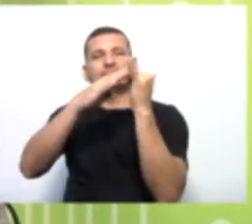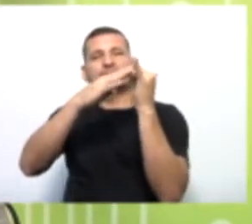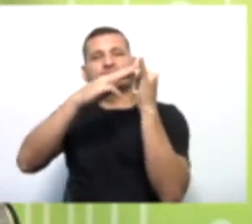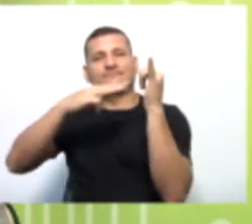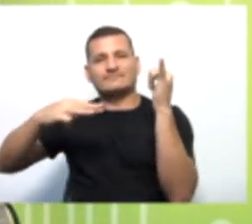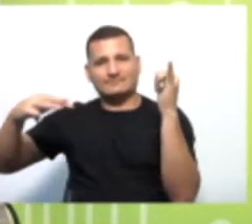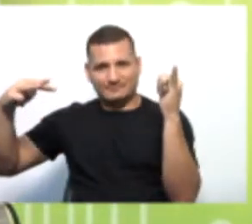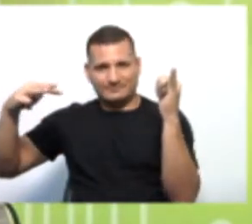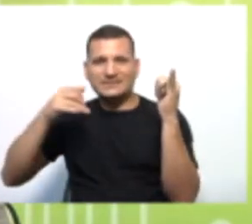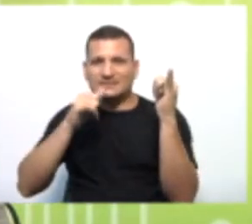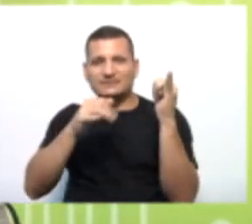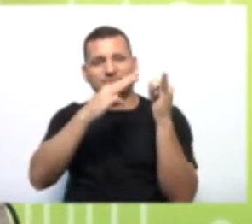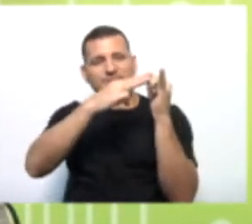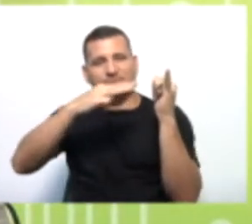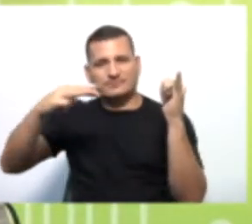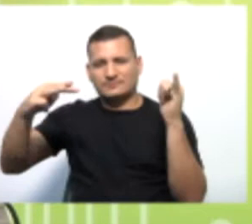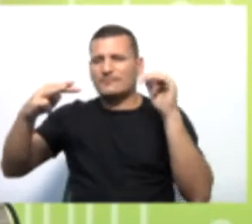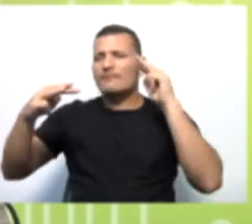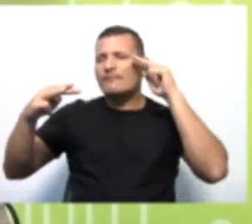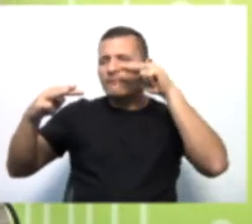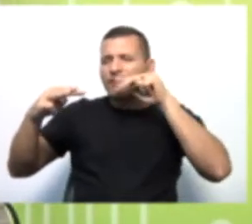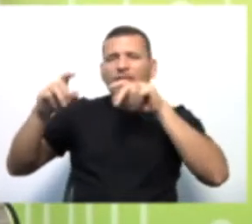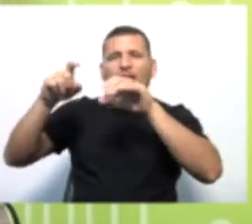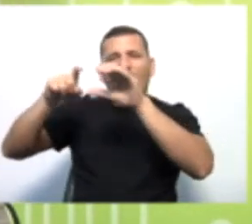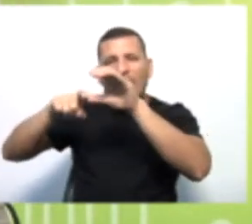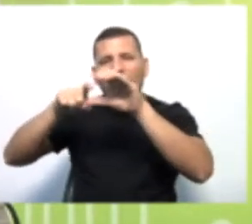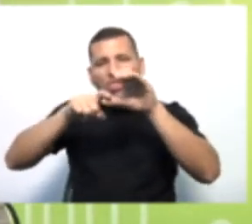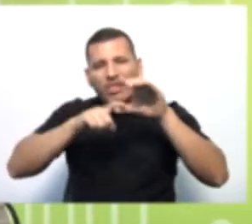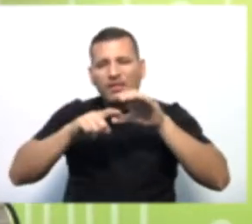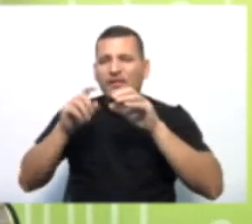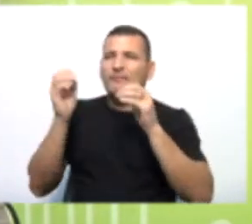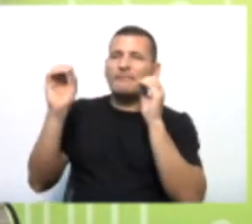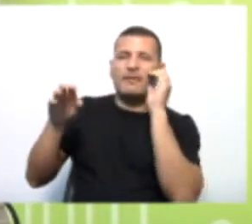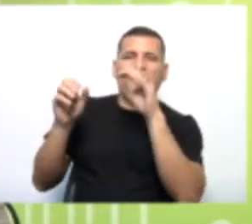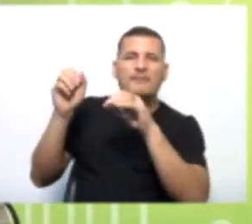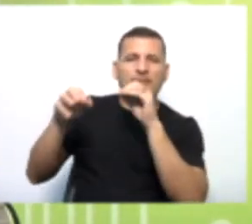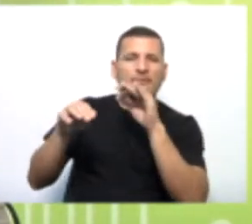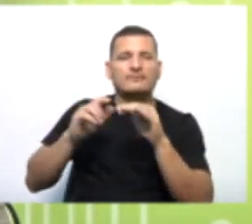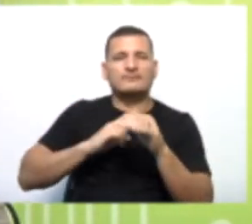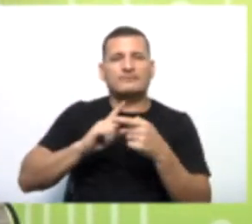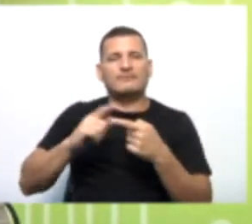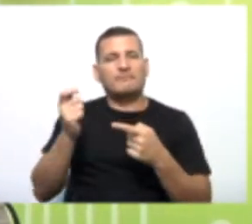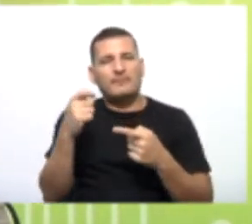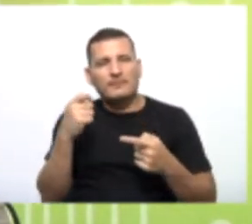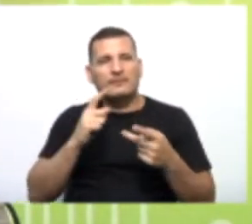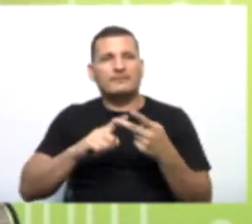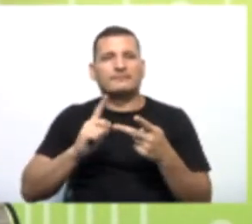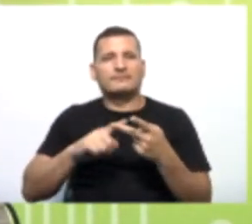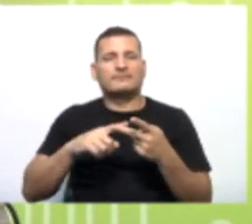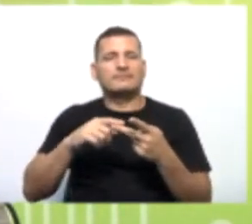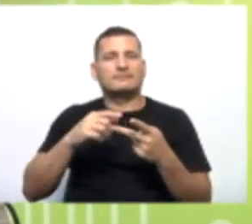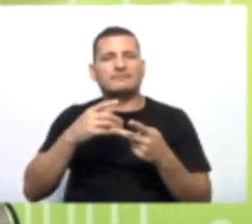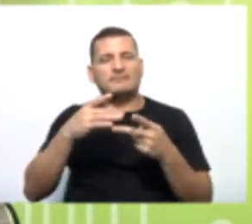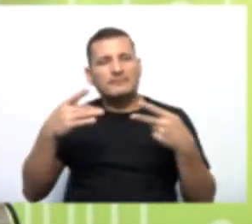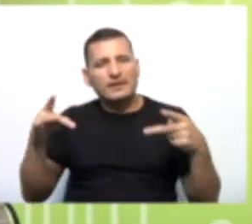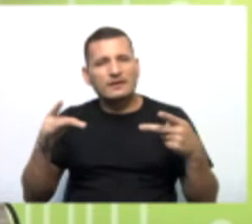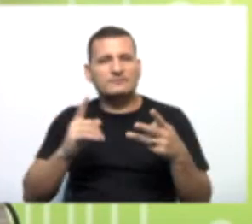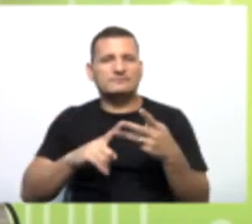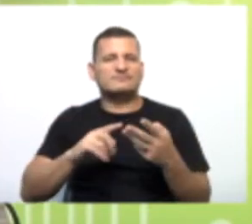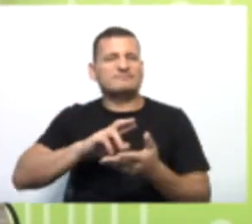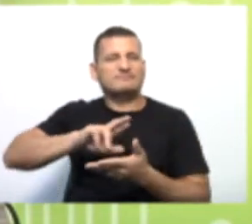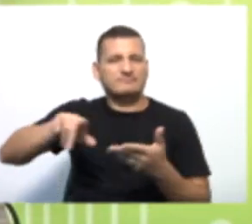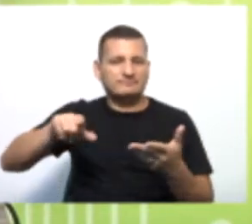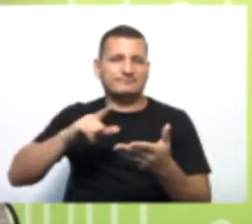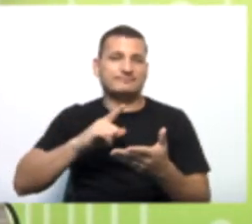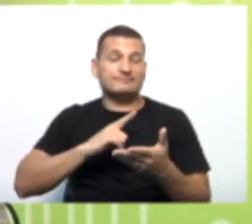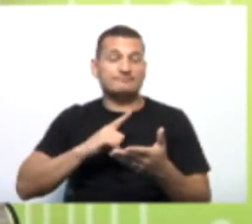tem na cidade, você vê um monte de lixo também jogado lá. É plástico, é papagaio, aquelas pipas, né, papagaio. Eu já vi